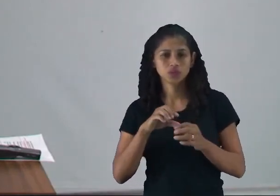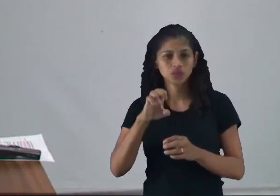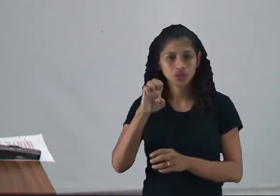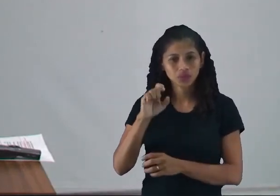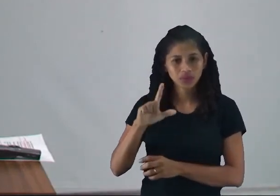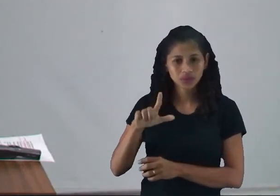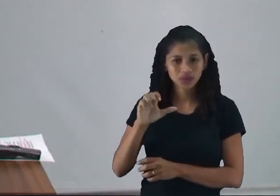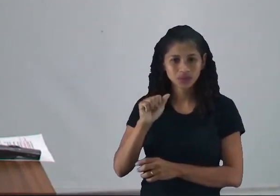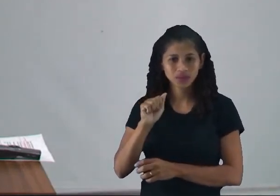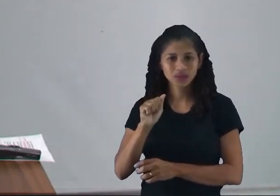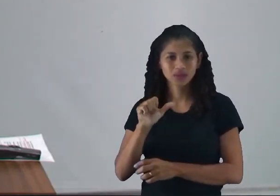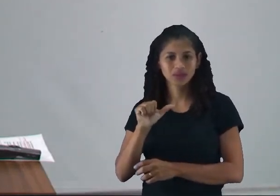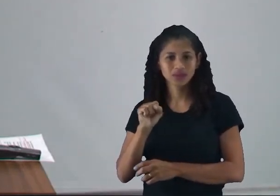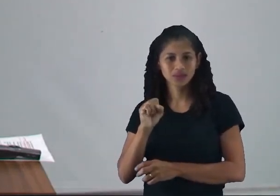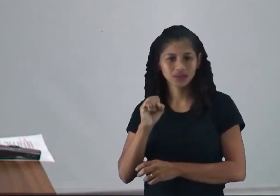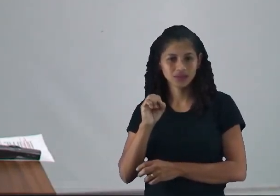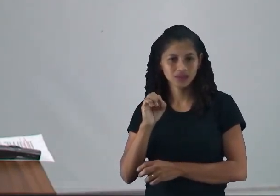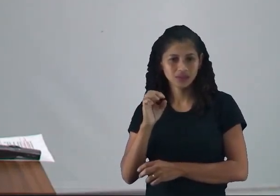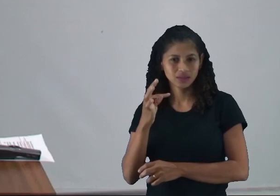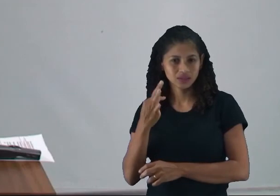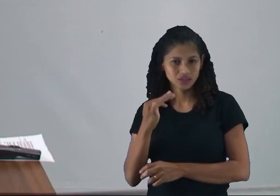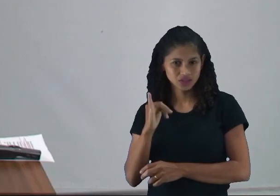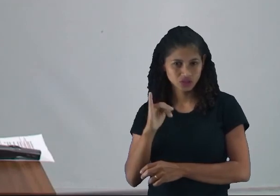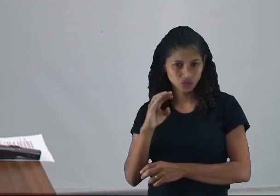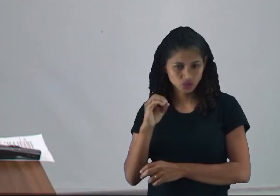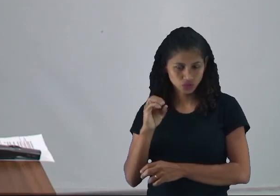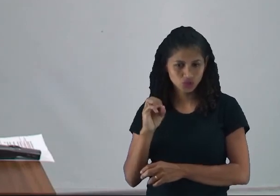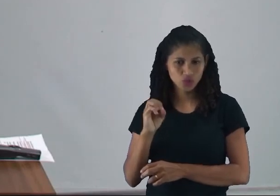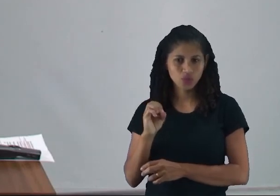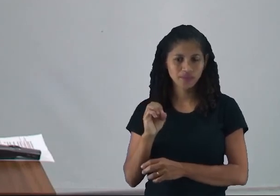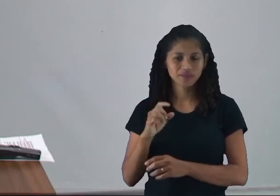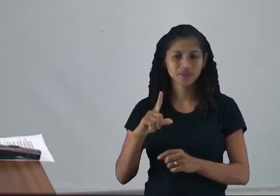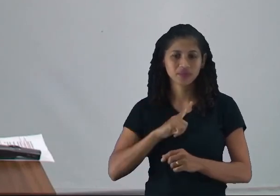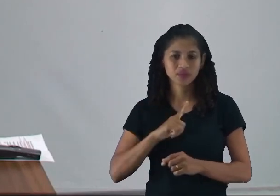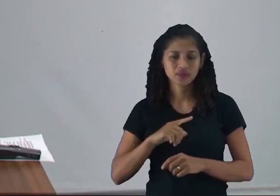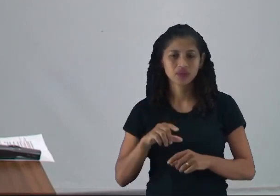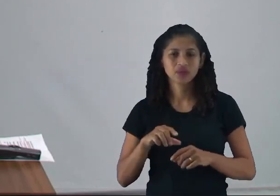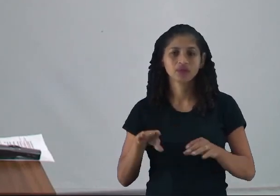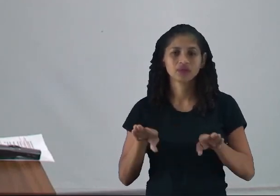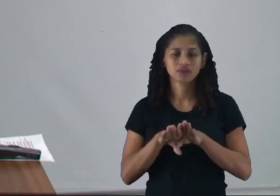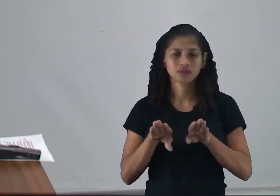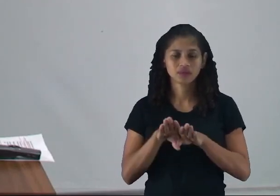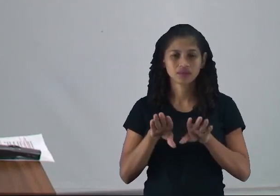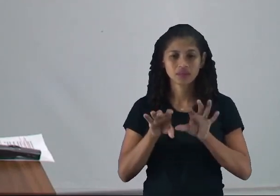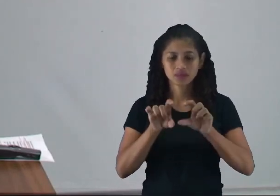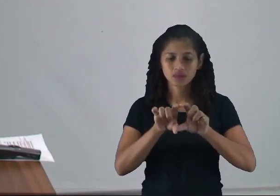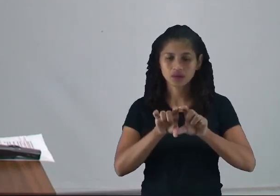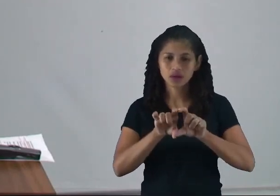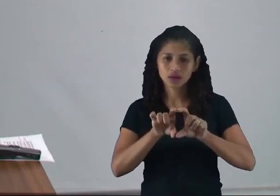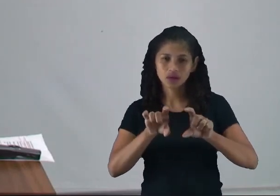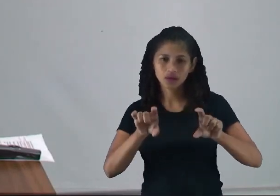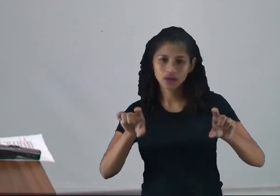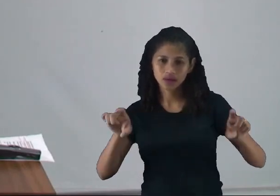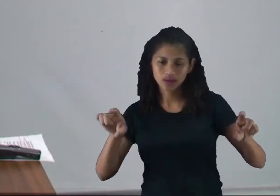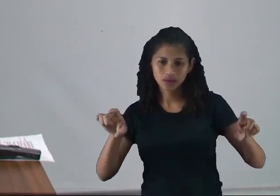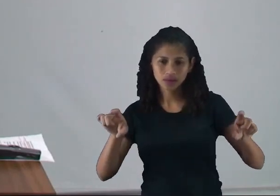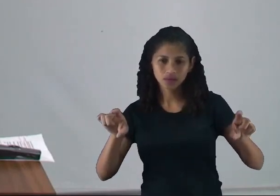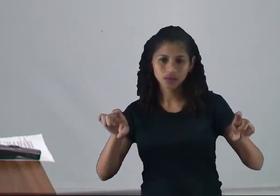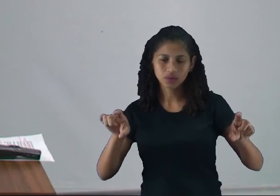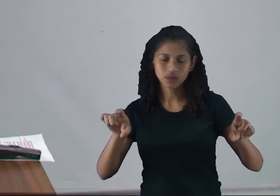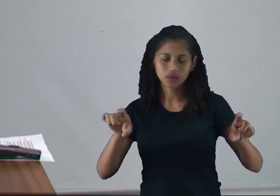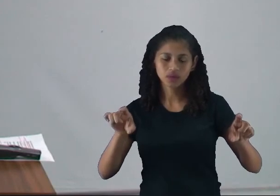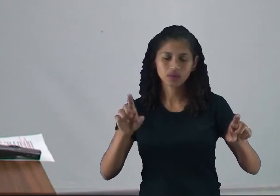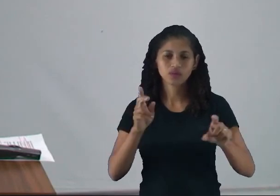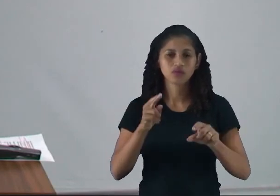medições. E nós temos também a régua, né? Muito conhecida por vocês, porque vocês